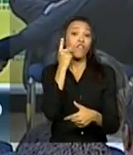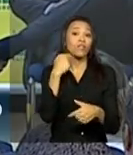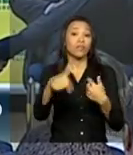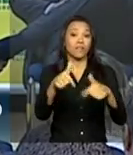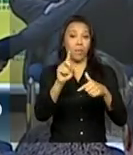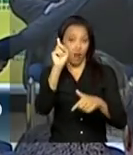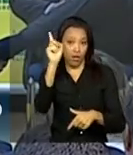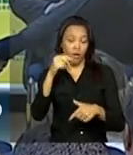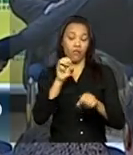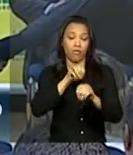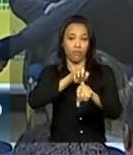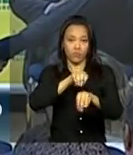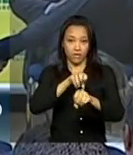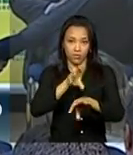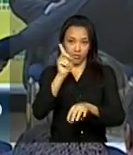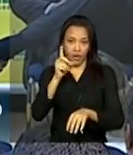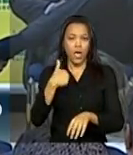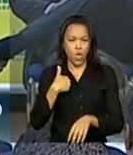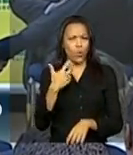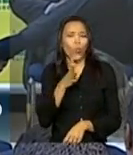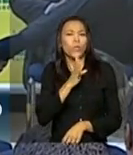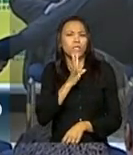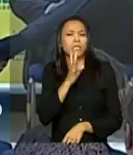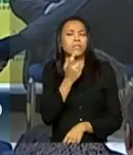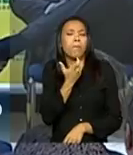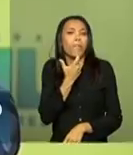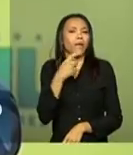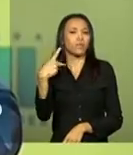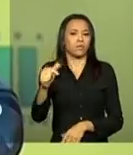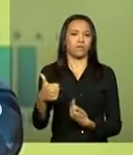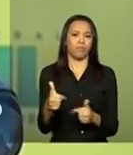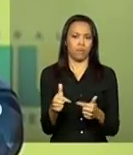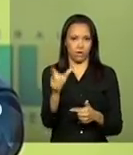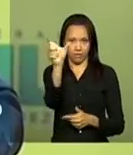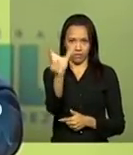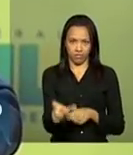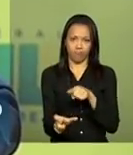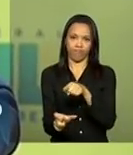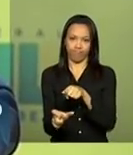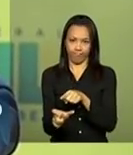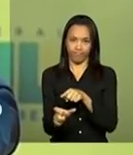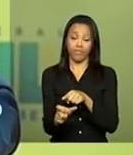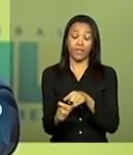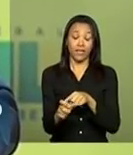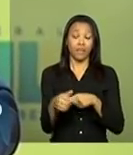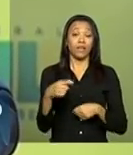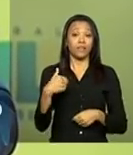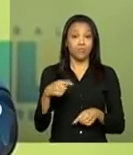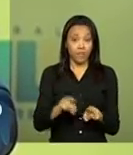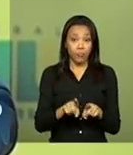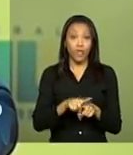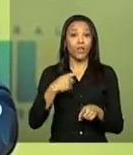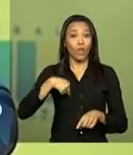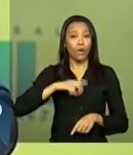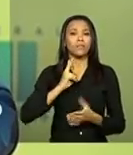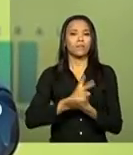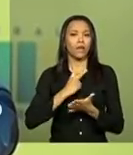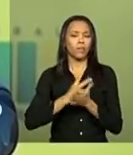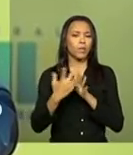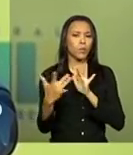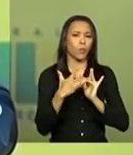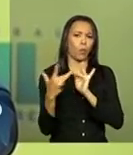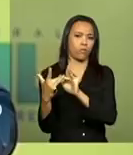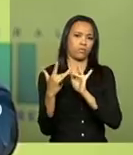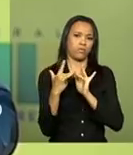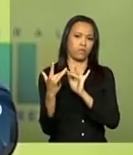área de educação. Pude acompanhar de perto todo esse trabalho e, sem dúvida alguma, nós sempre tivemos um alinhamento muito